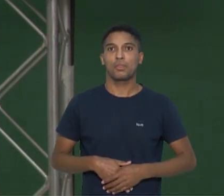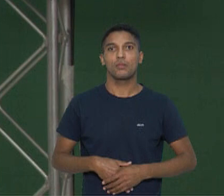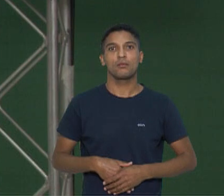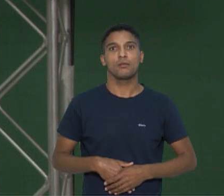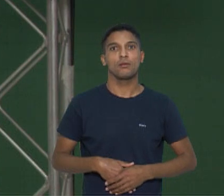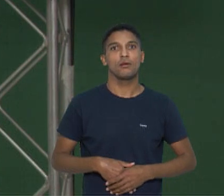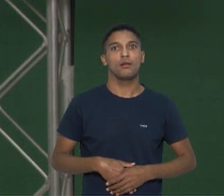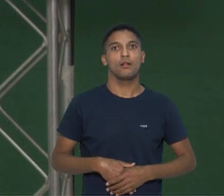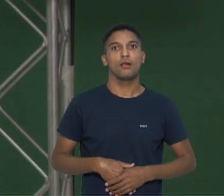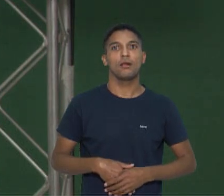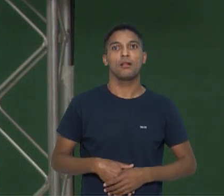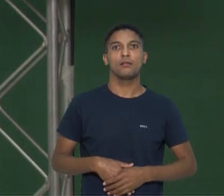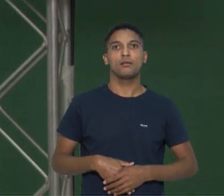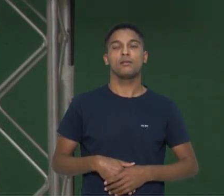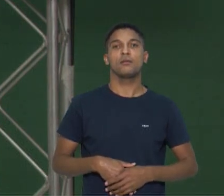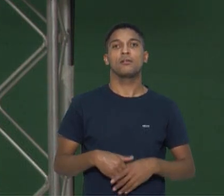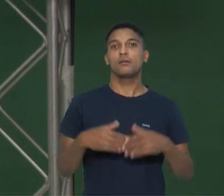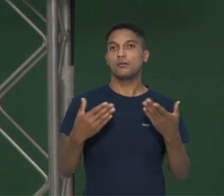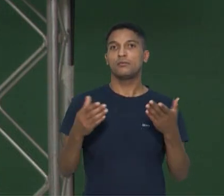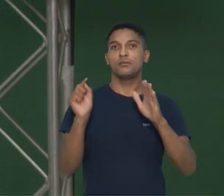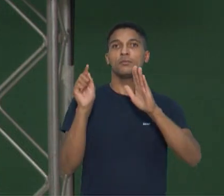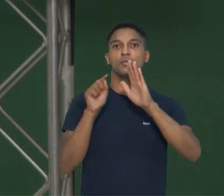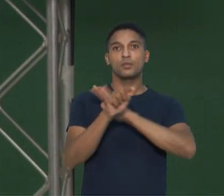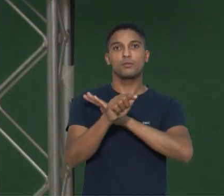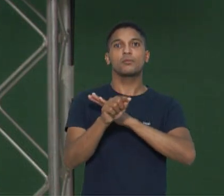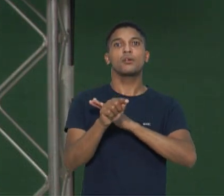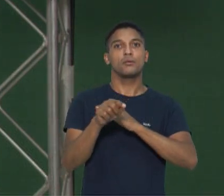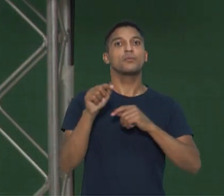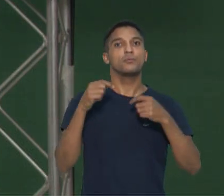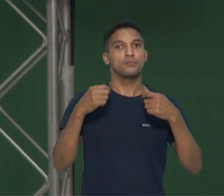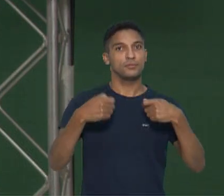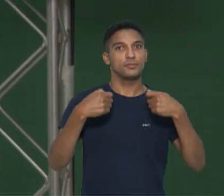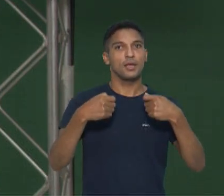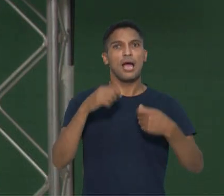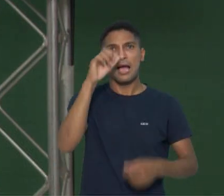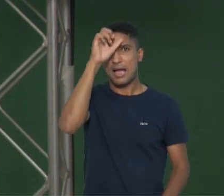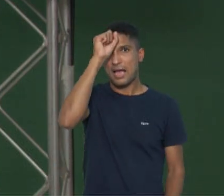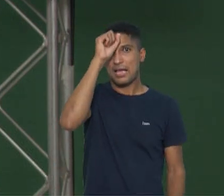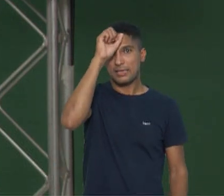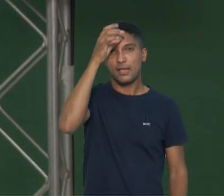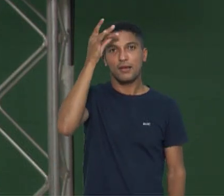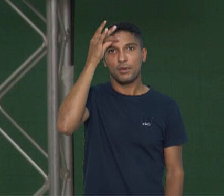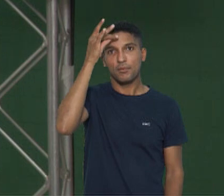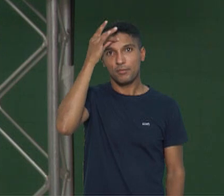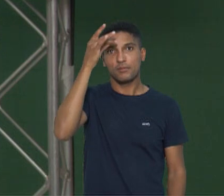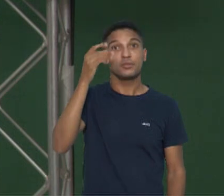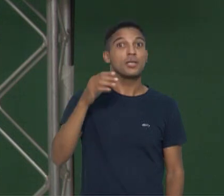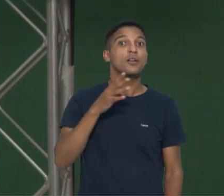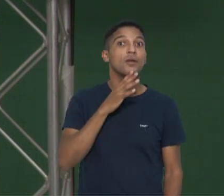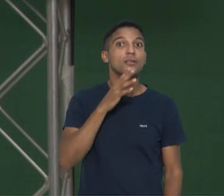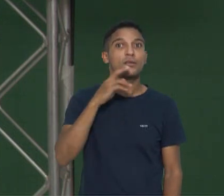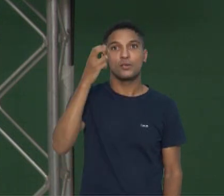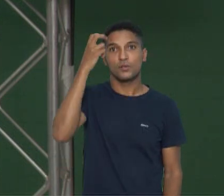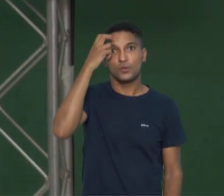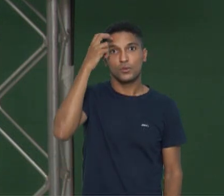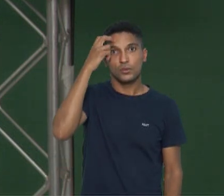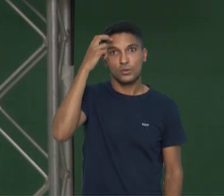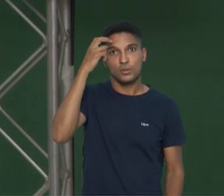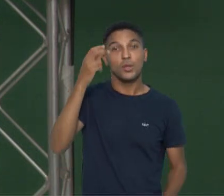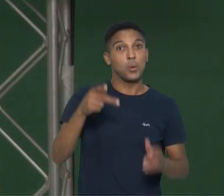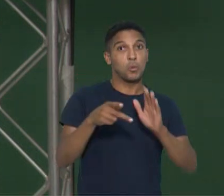fixar bem esse conteúdo, fixar bem o que a gente conheceu dessas novas culturas através do desenho. Vamos